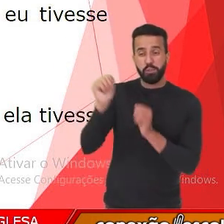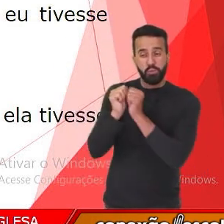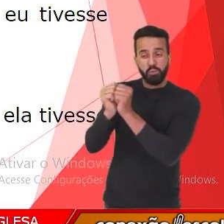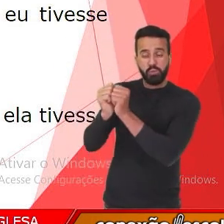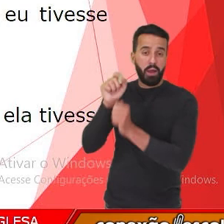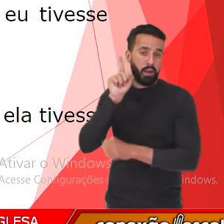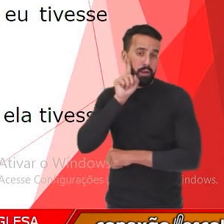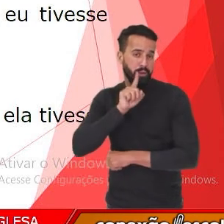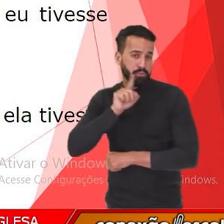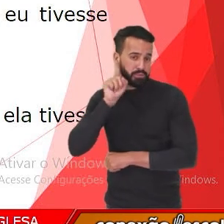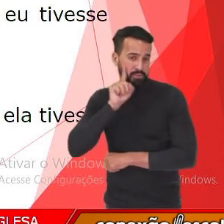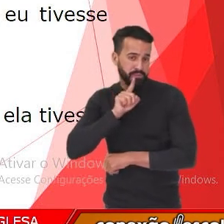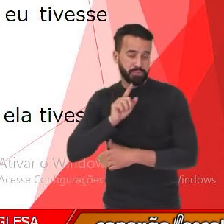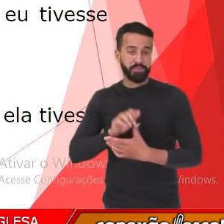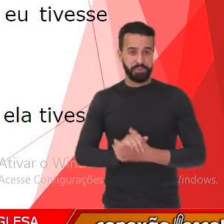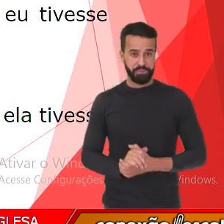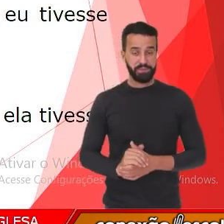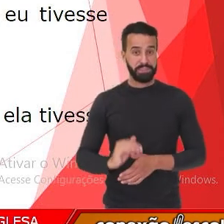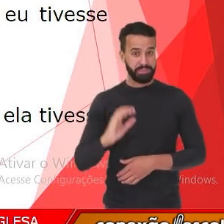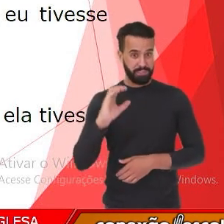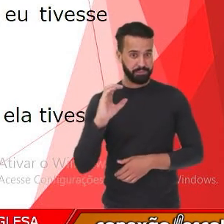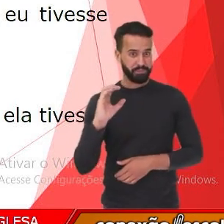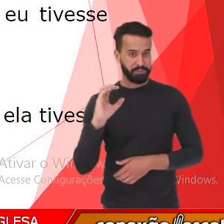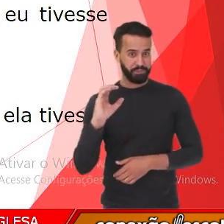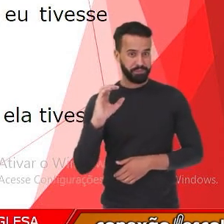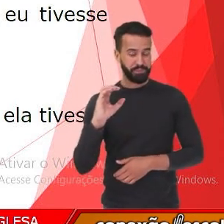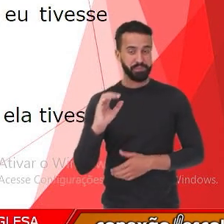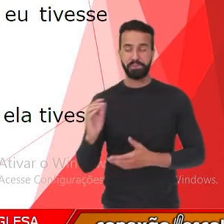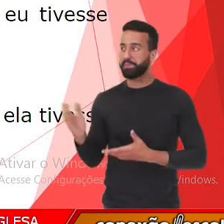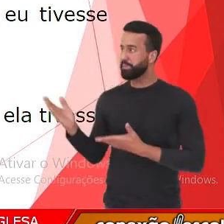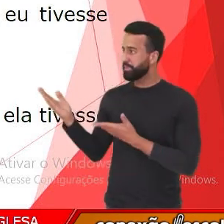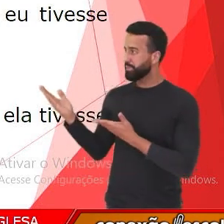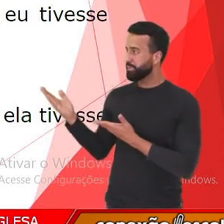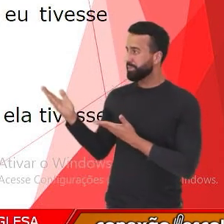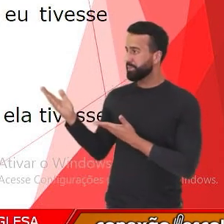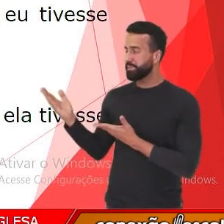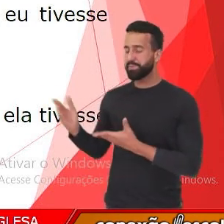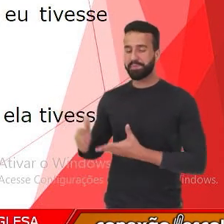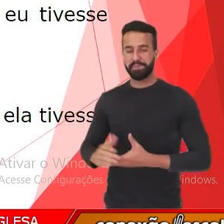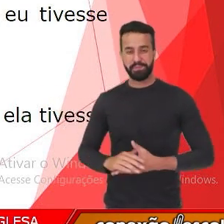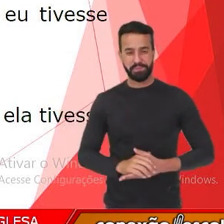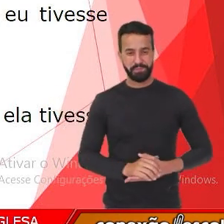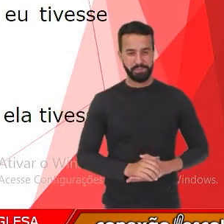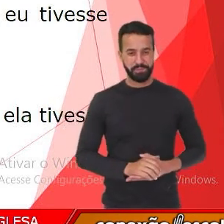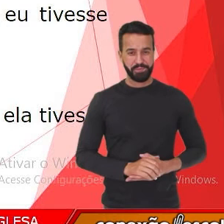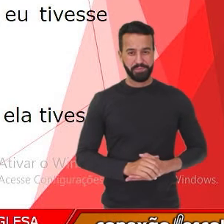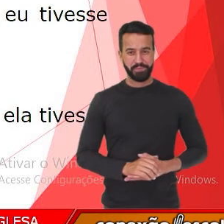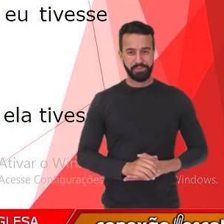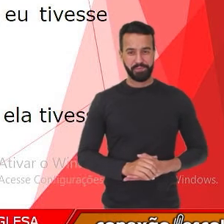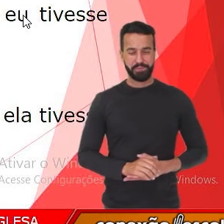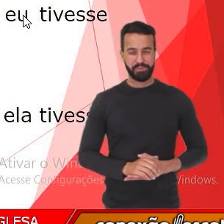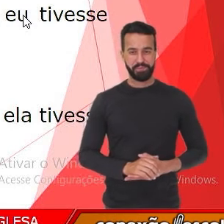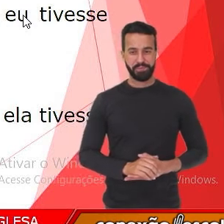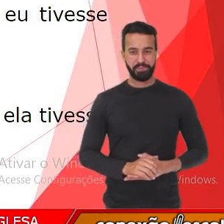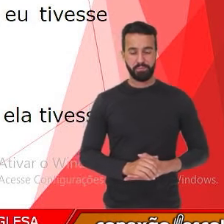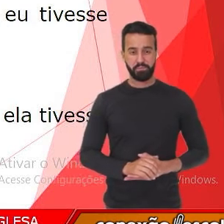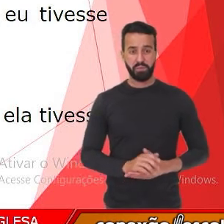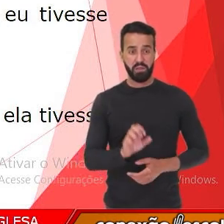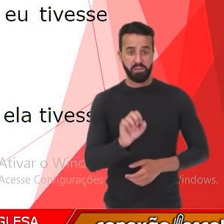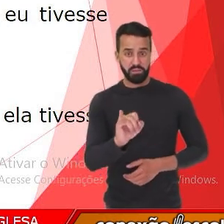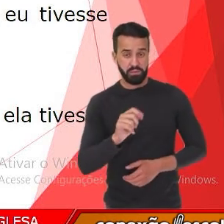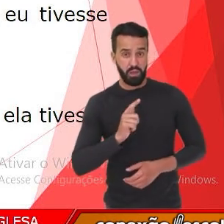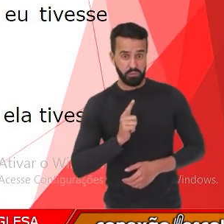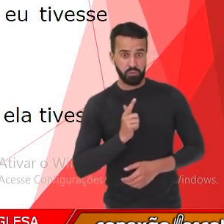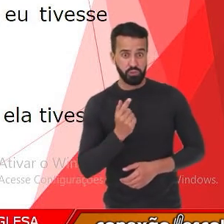Unidos. A letra C. If I had money, I, espaço, a new apartment. Se eu